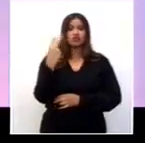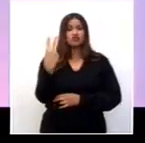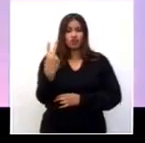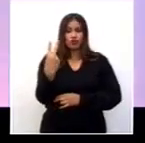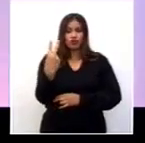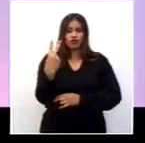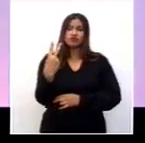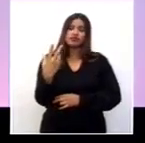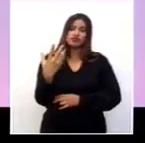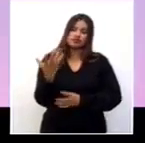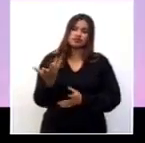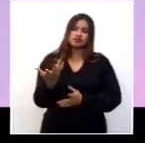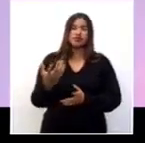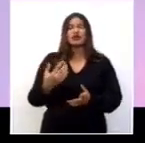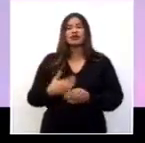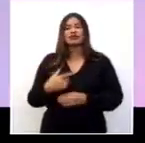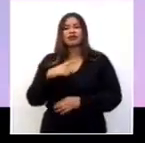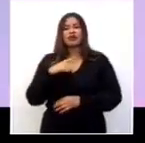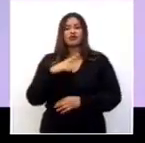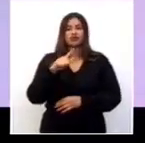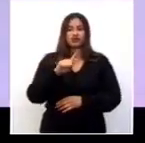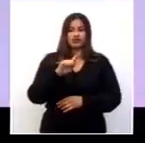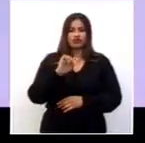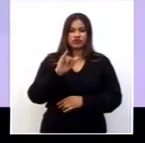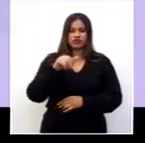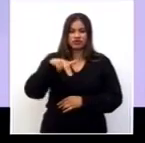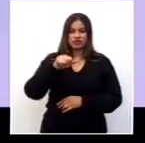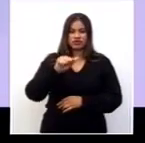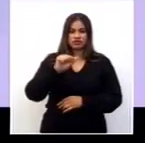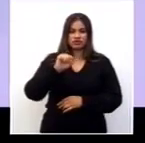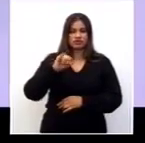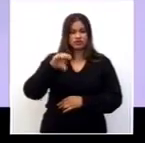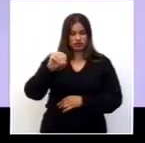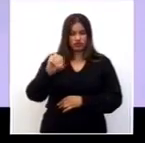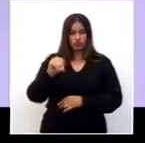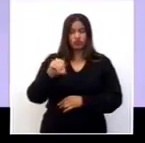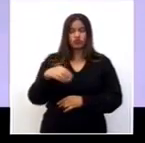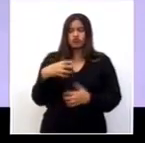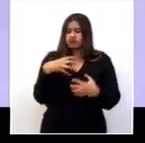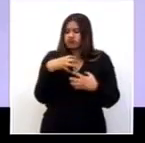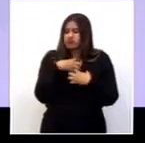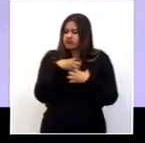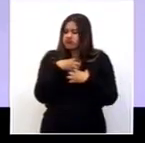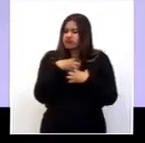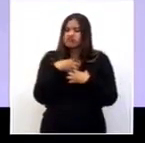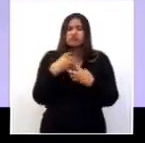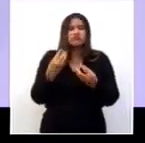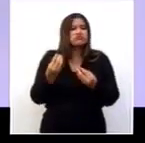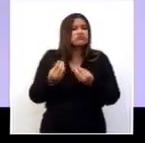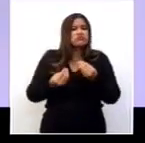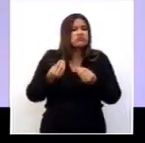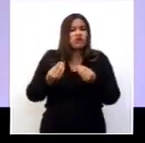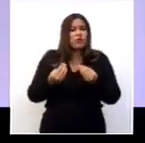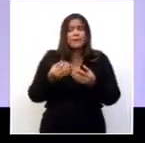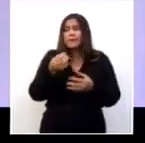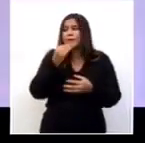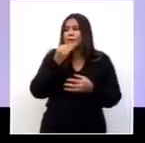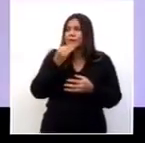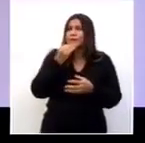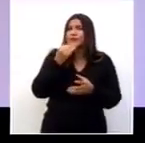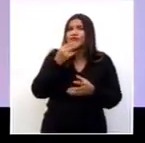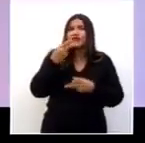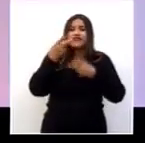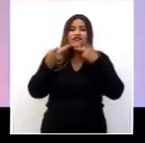aqui, como eu, fizeram ginásio. Qual era a sensação que vocês tinham quando se